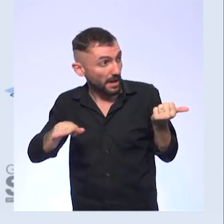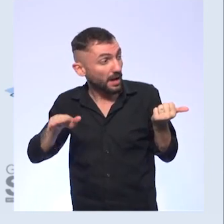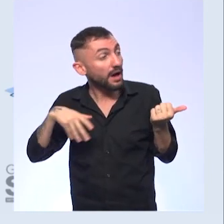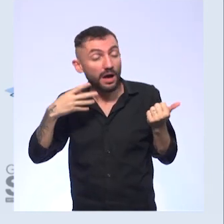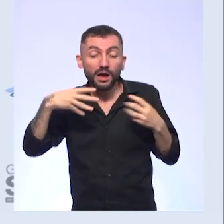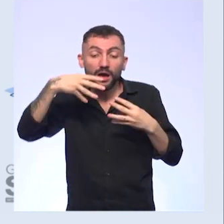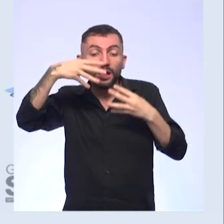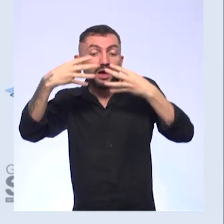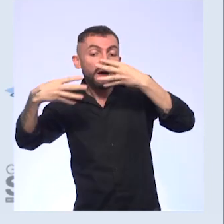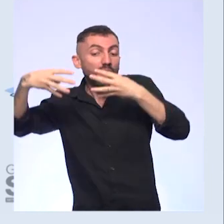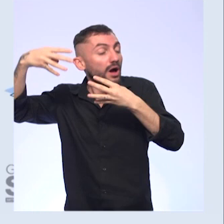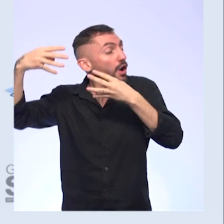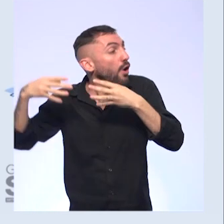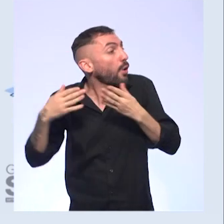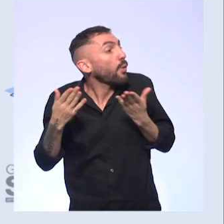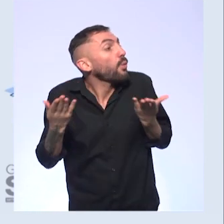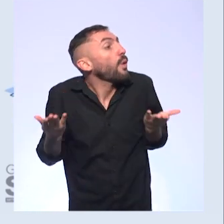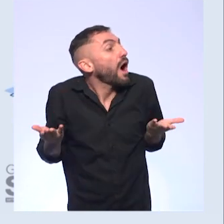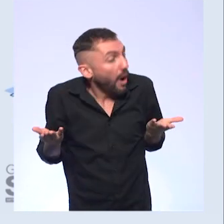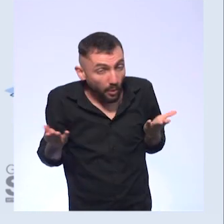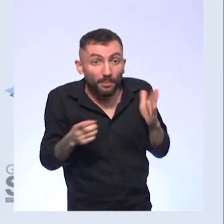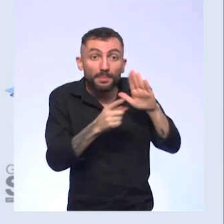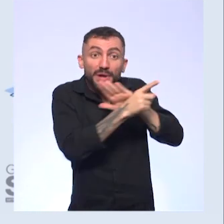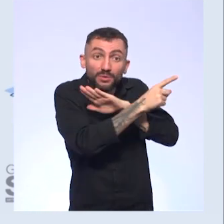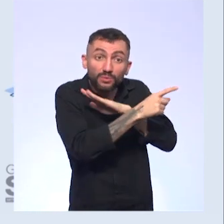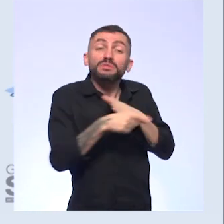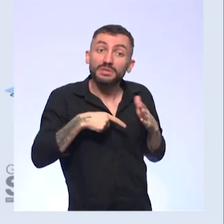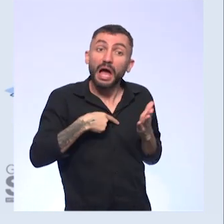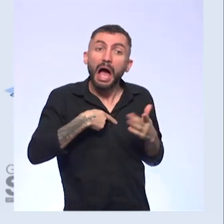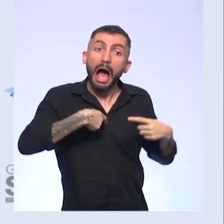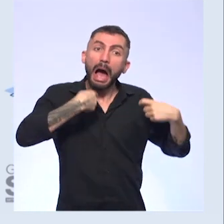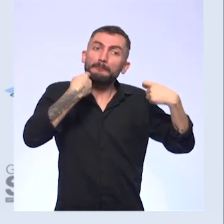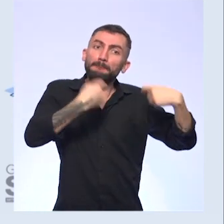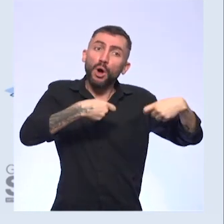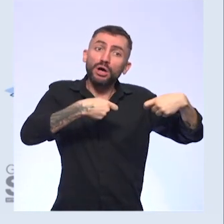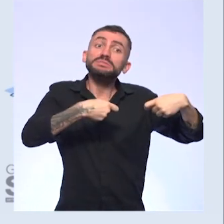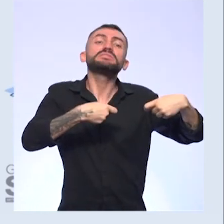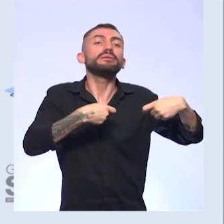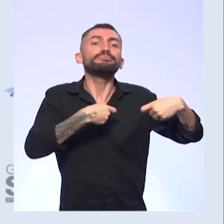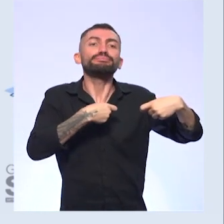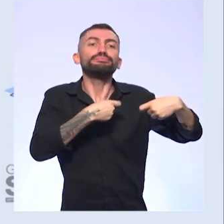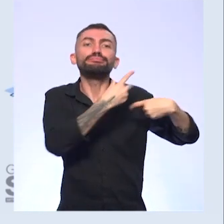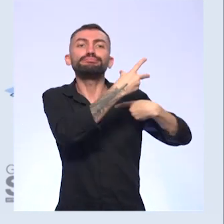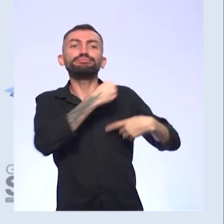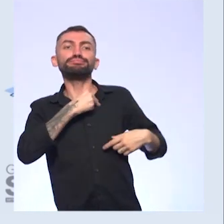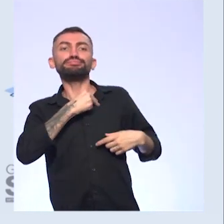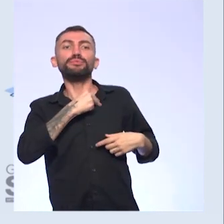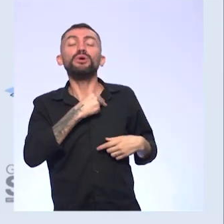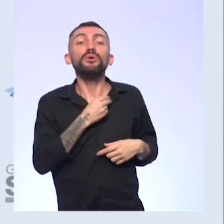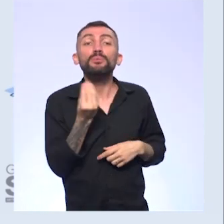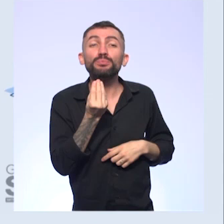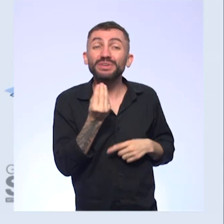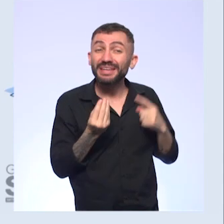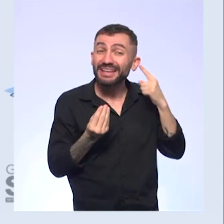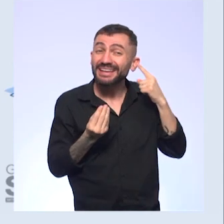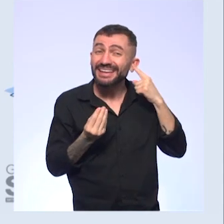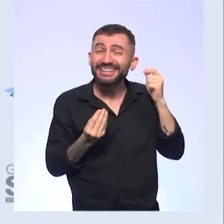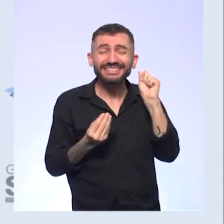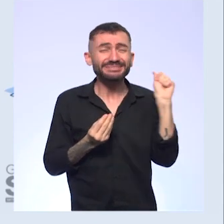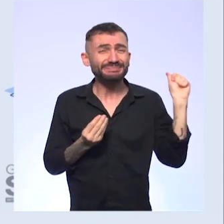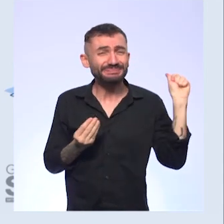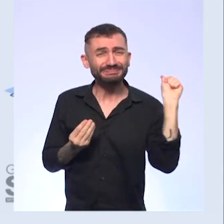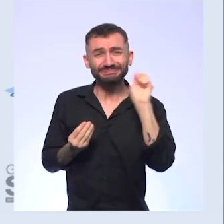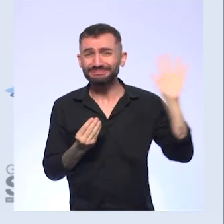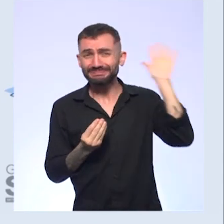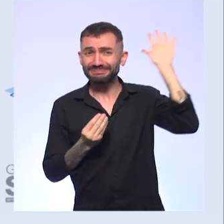escolhidas sempre perdíamos a aposta ele e ele possui um vídeo absoluto